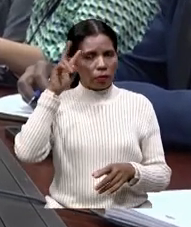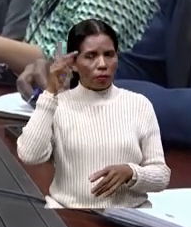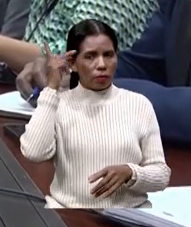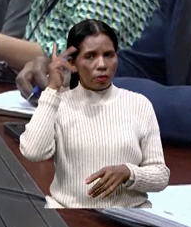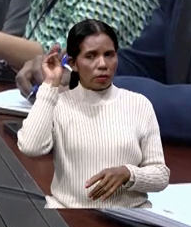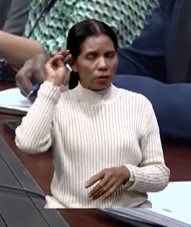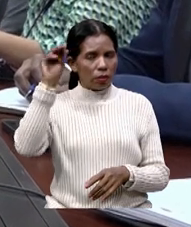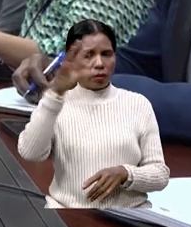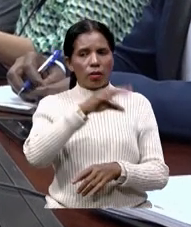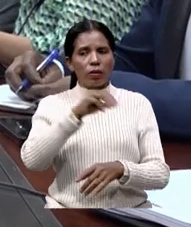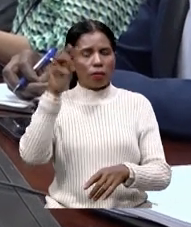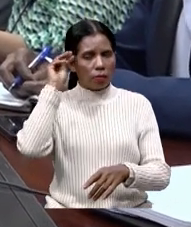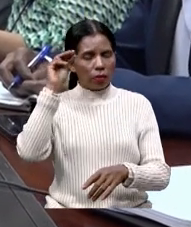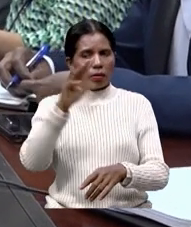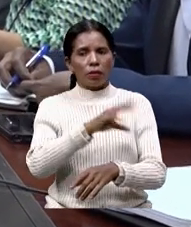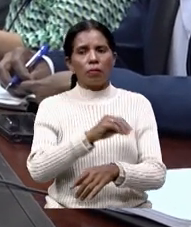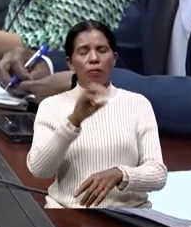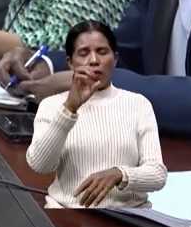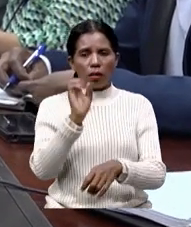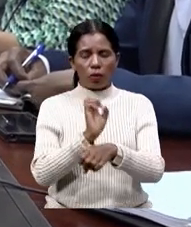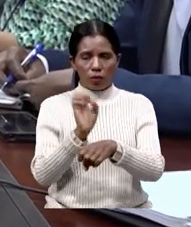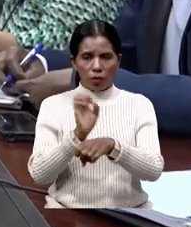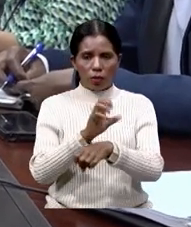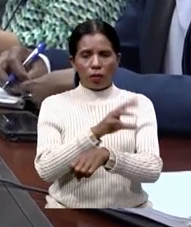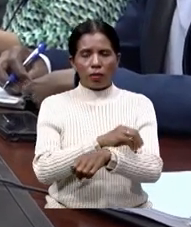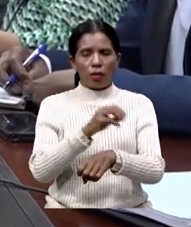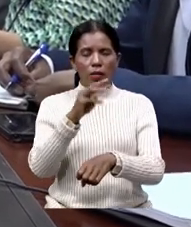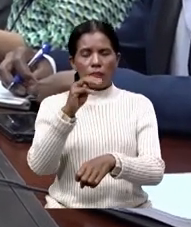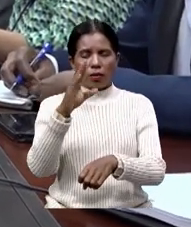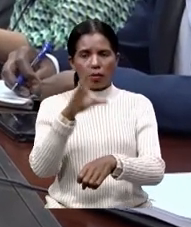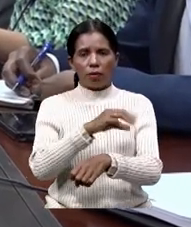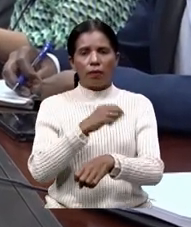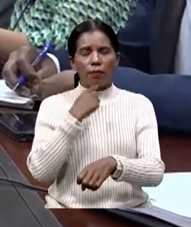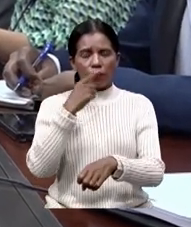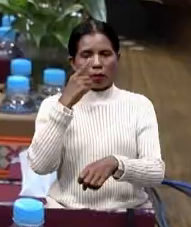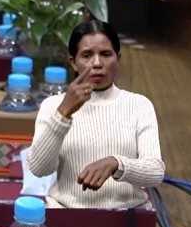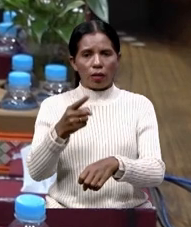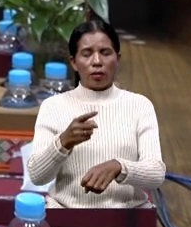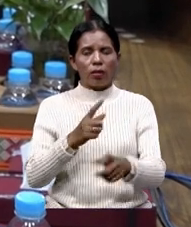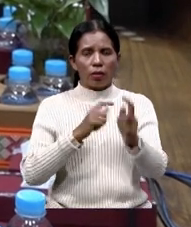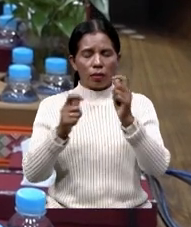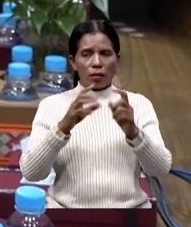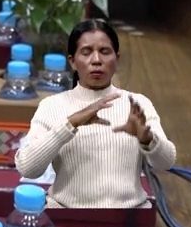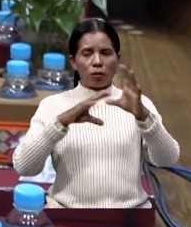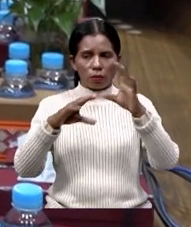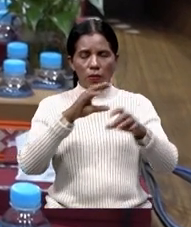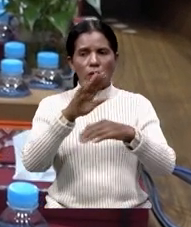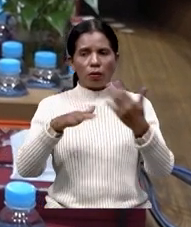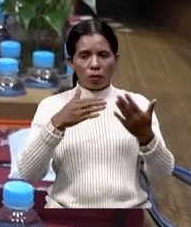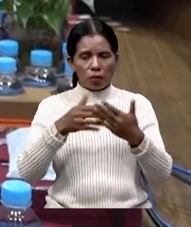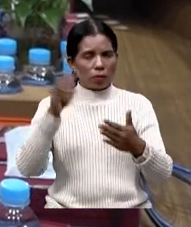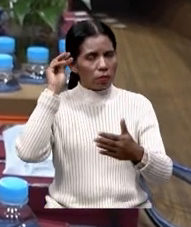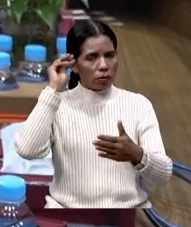Vice-primeiro-ministro no ministro coordenador assuntos econômicos no ministro turismo ambiente, ministro transporte no comunicação,